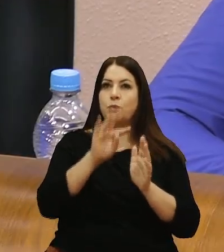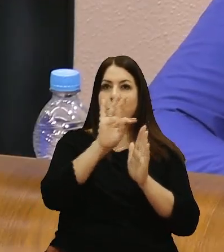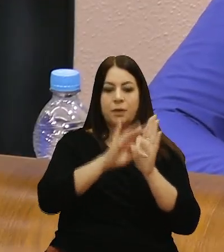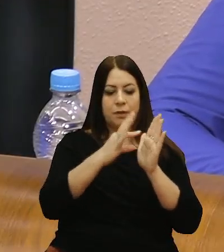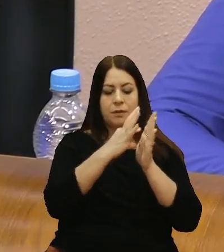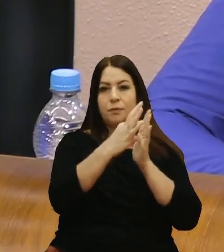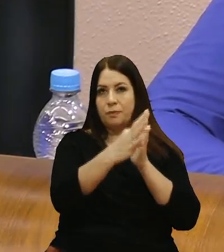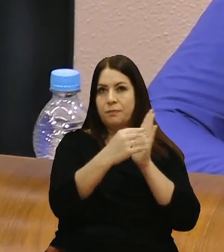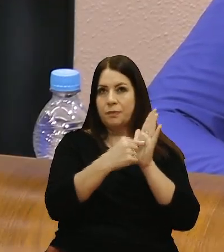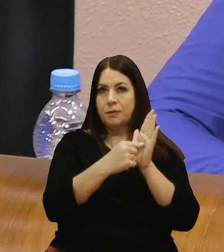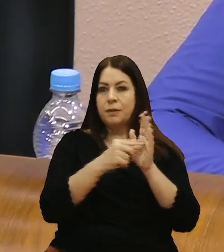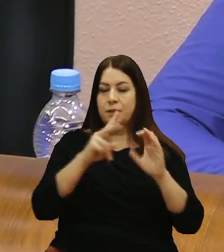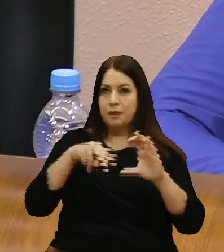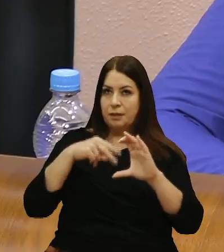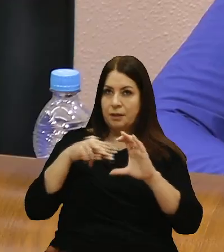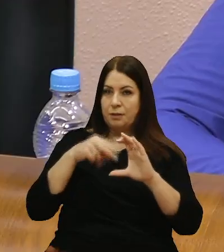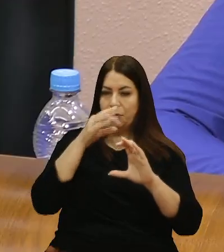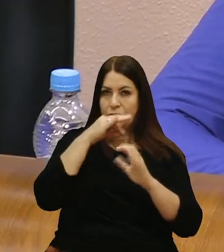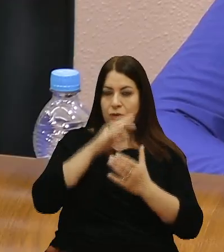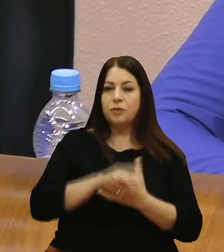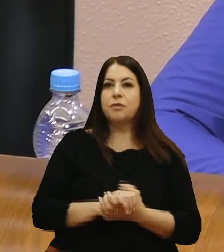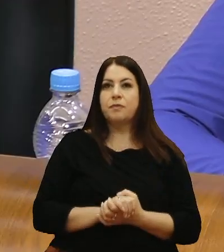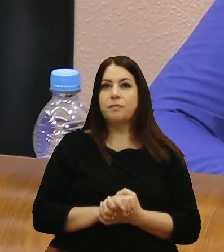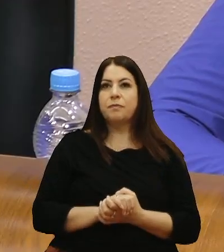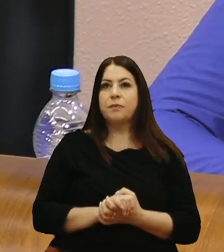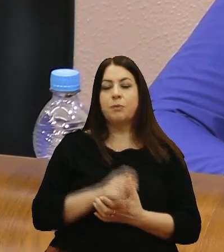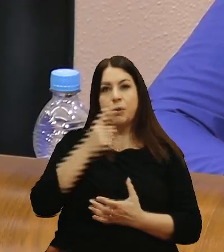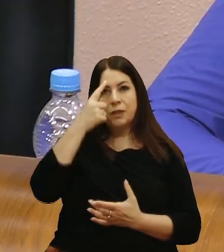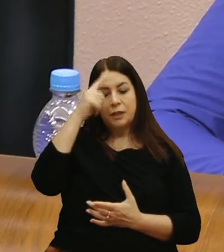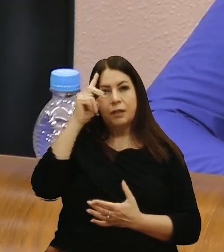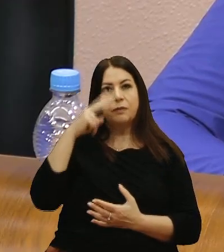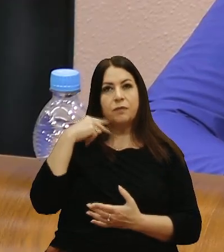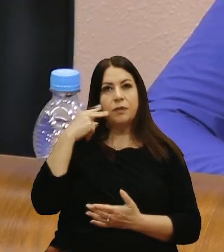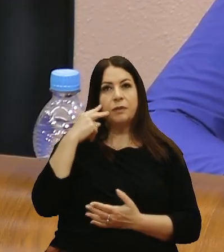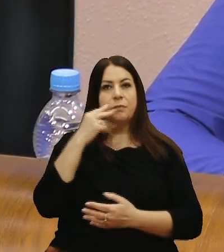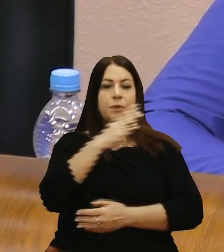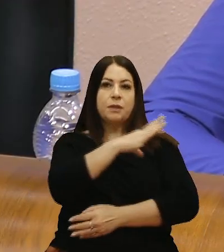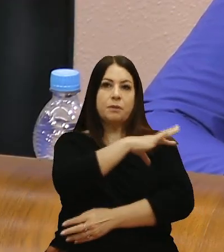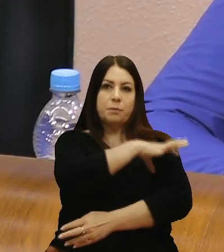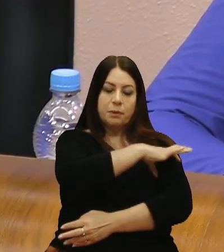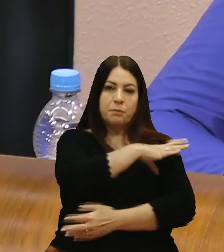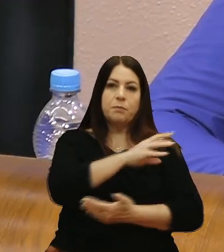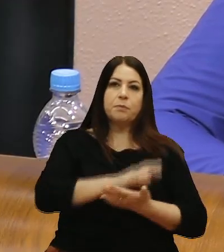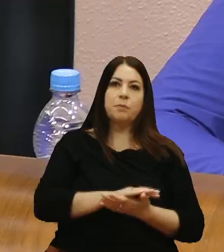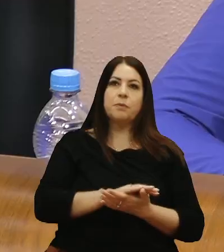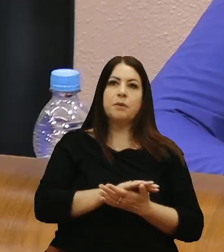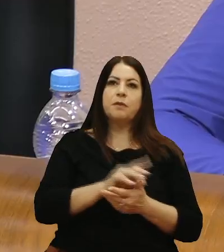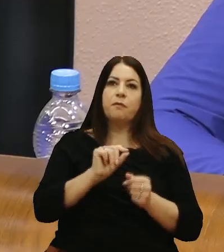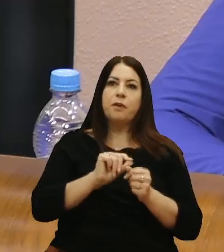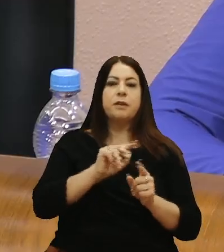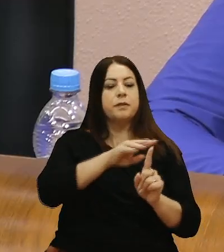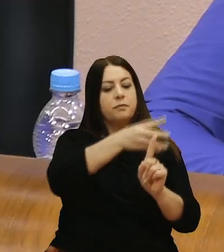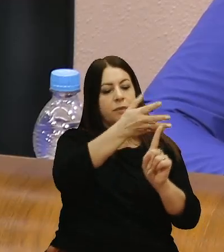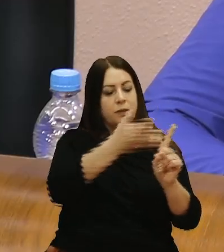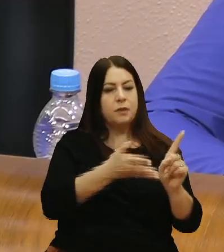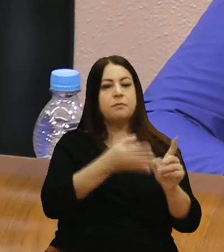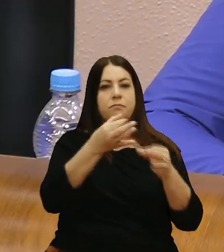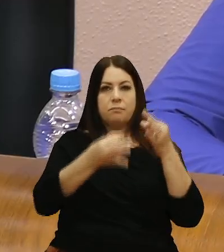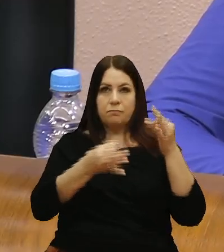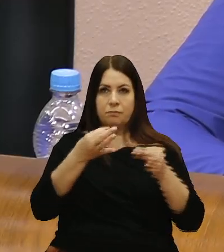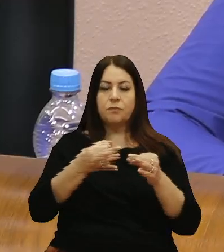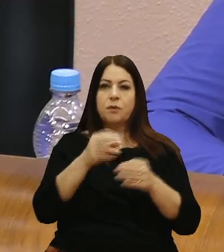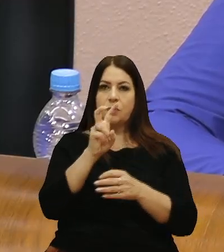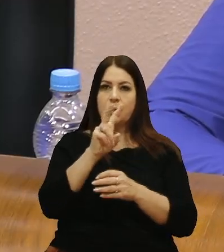A Câmara Municipal de Caxias do Sul, por iniciativa do vereador capitão Ramon, presta justa homenagem